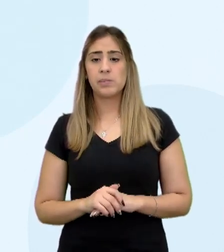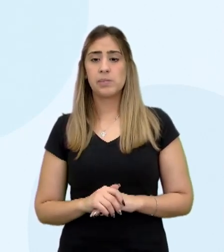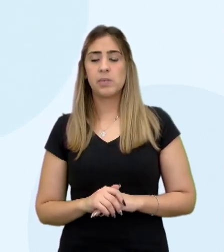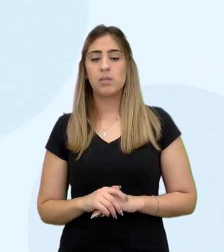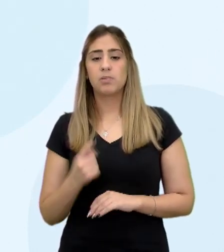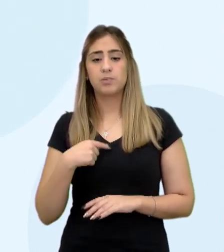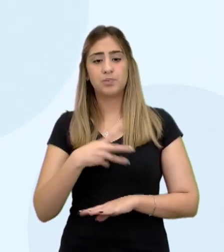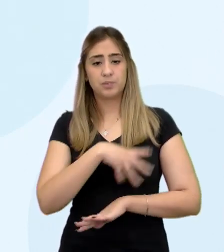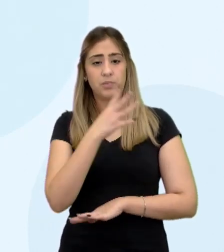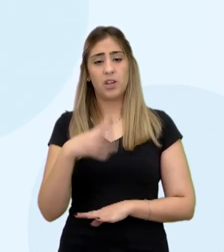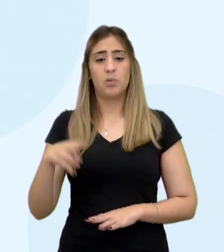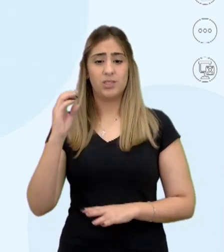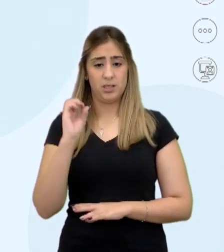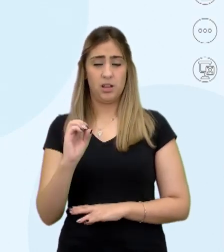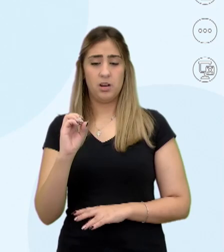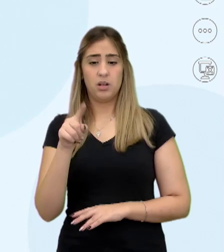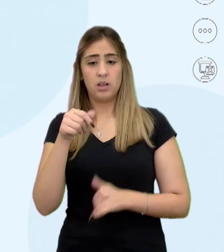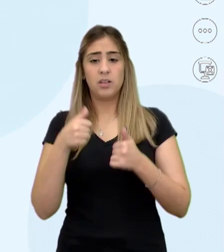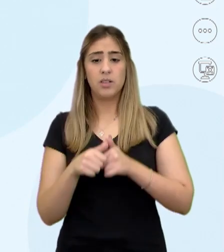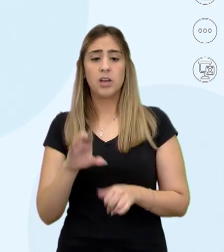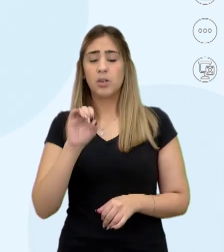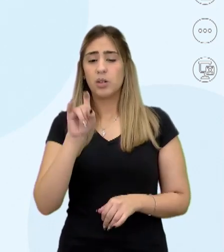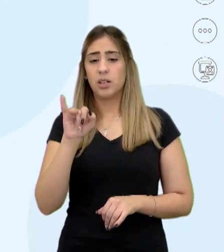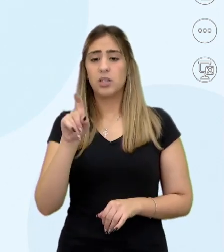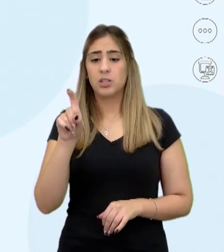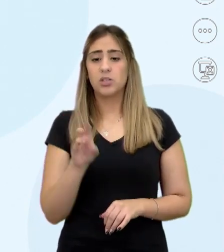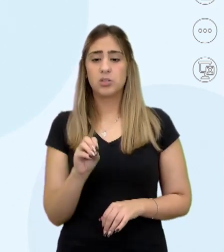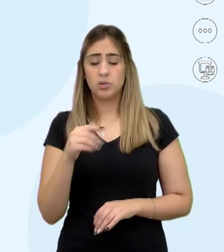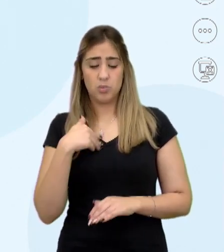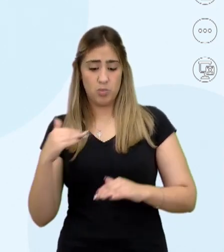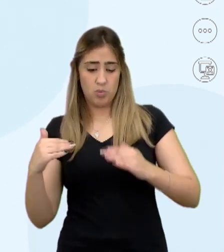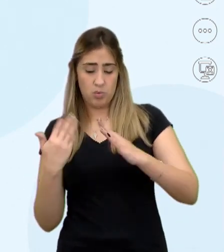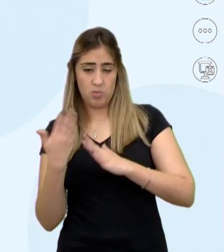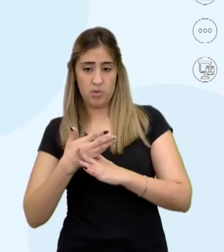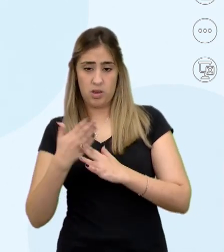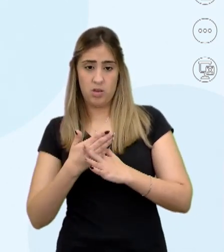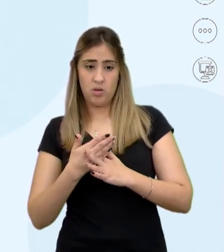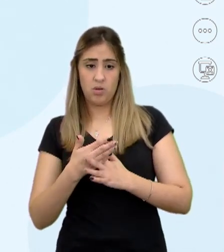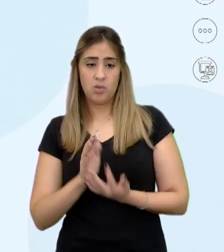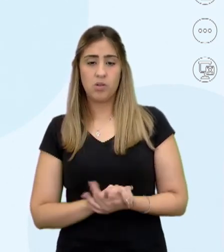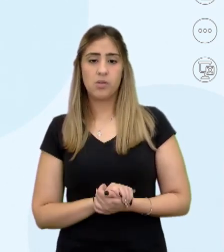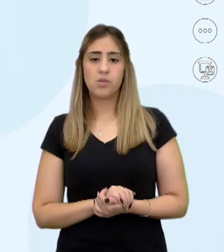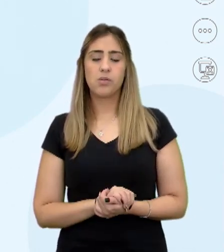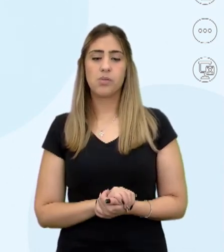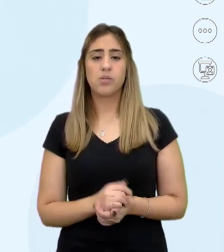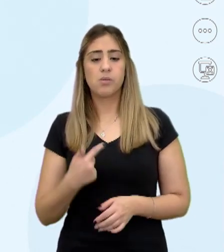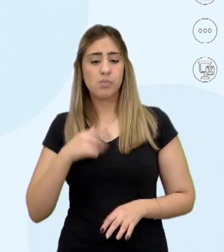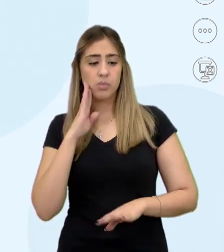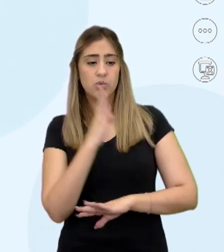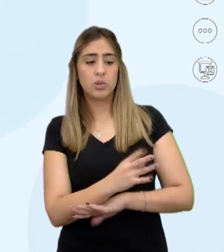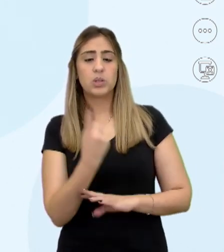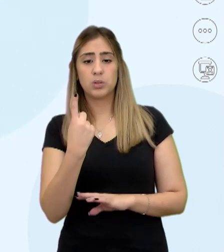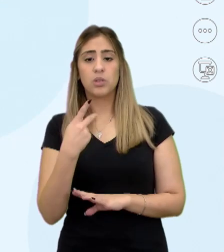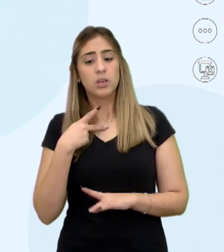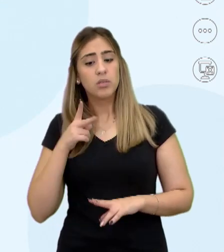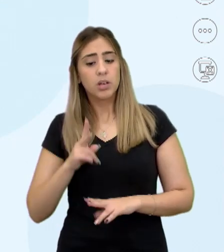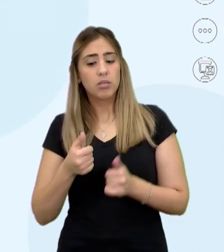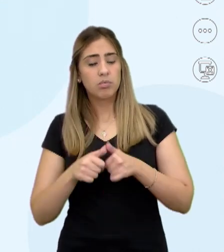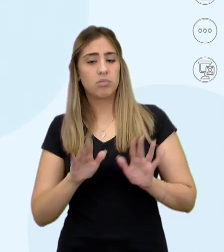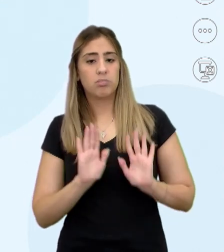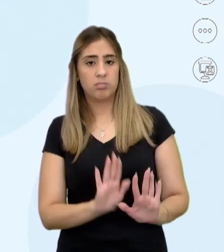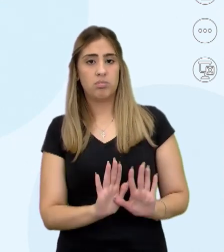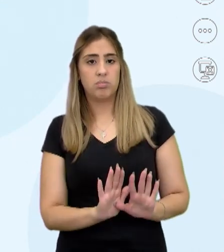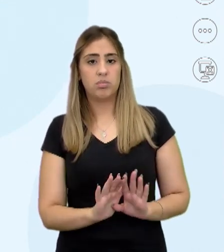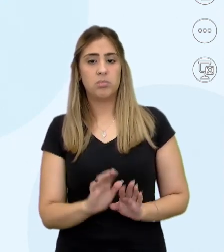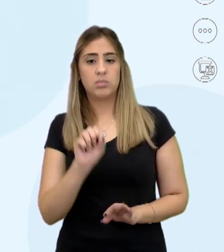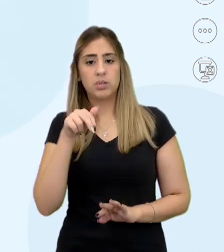tinha o eixo lá no 0, ó, ele fica com o eixo dele lá do meio, mais ou menos, né? Não o eixo, na direção do 1. Fica exatamente lá. E